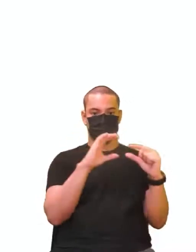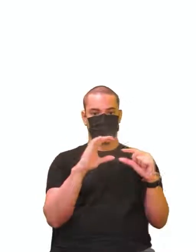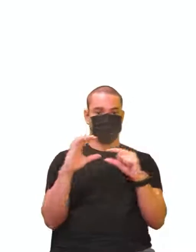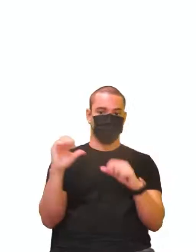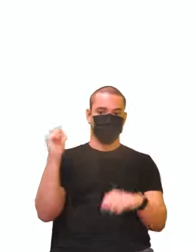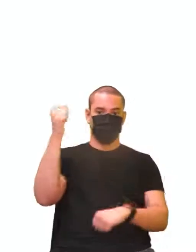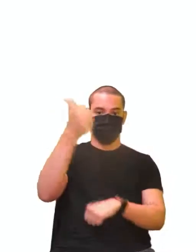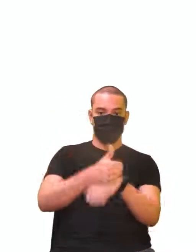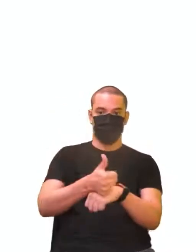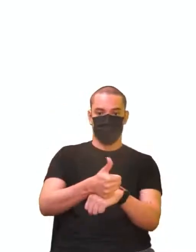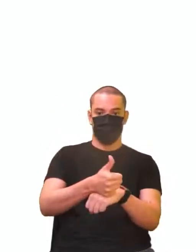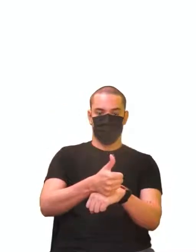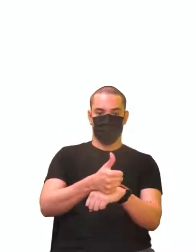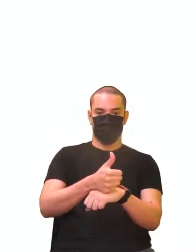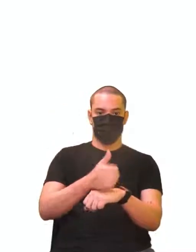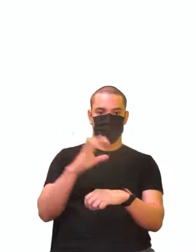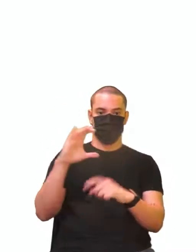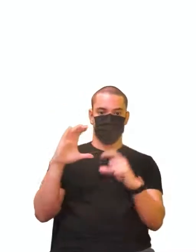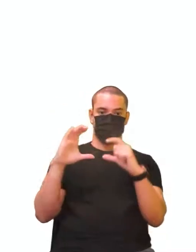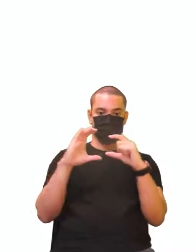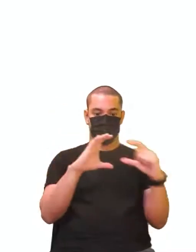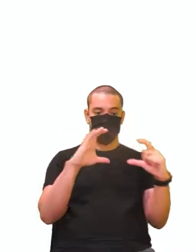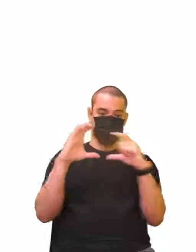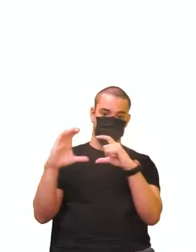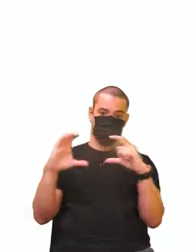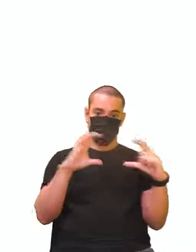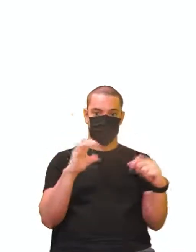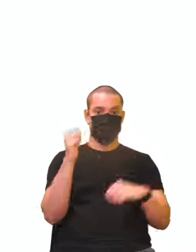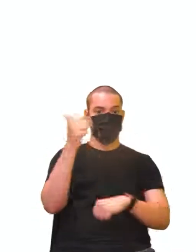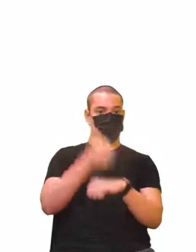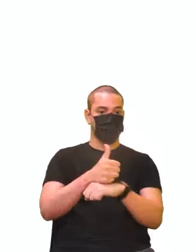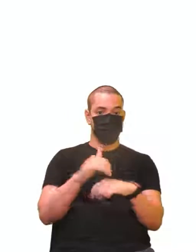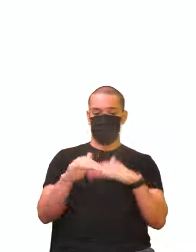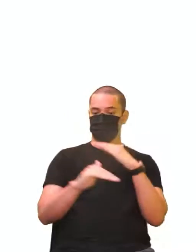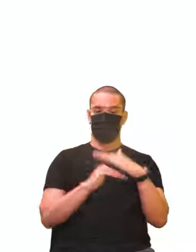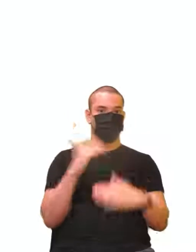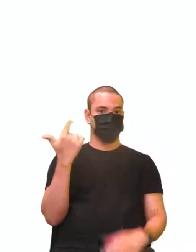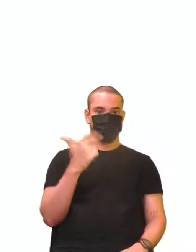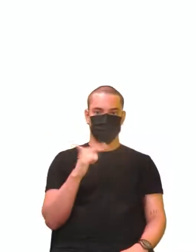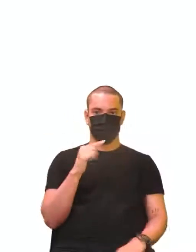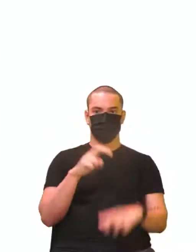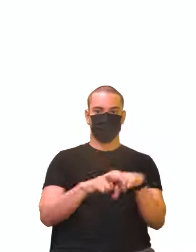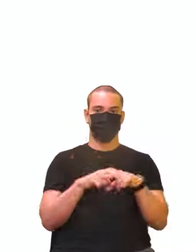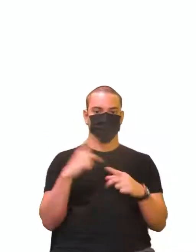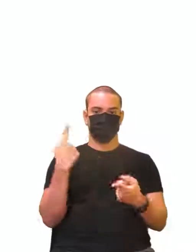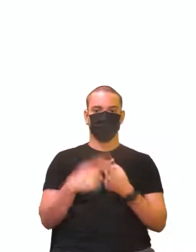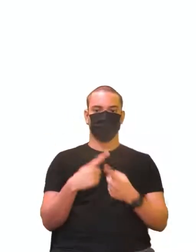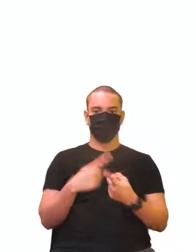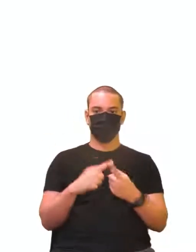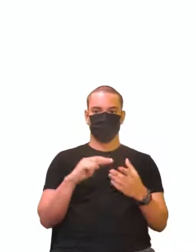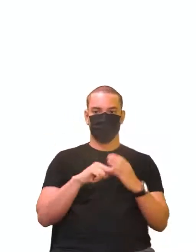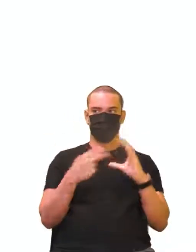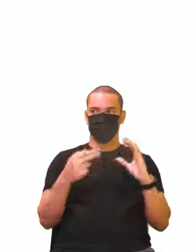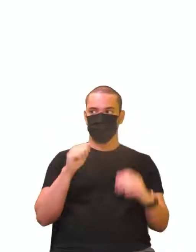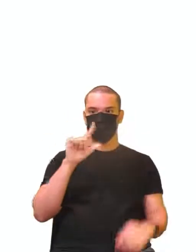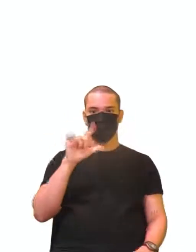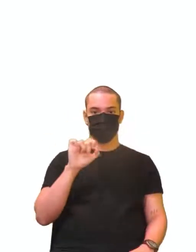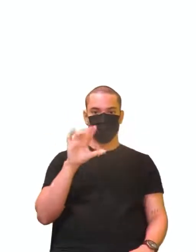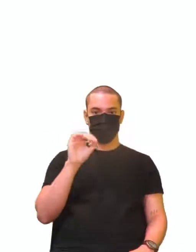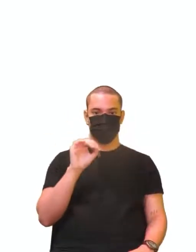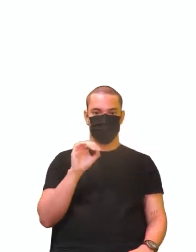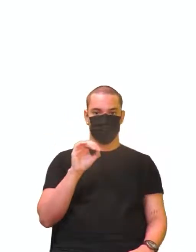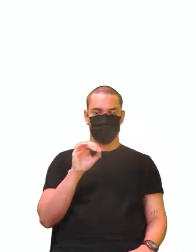homozigose dominante. Se for recessivo, não tem nada. Por que que então o alelo, olha aqui pra mim, por que que